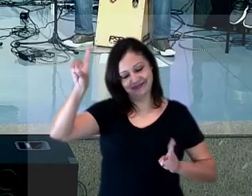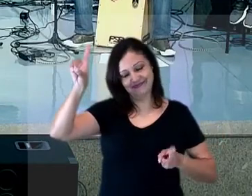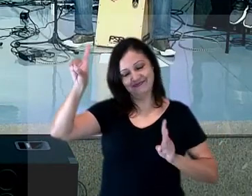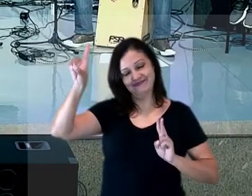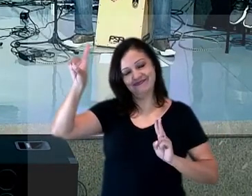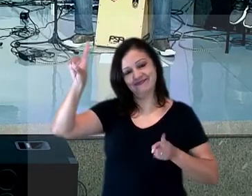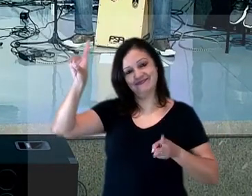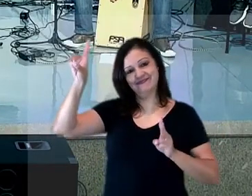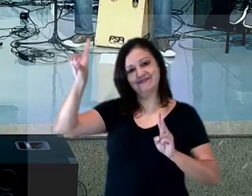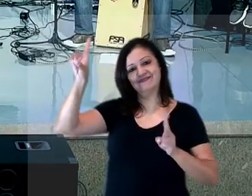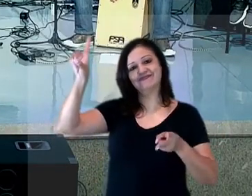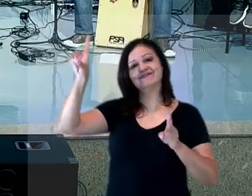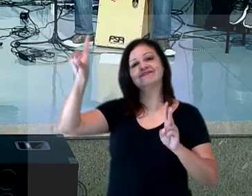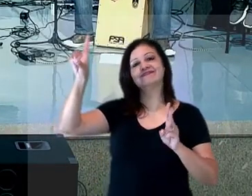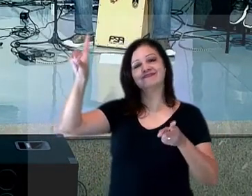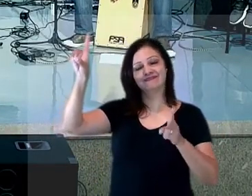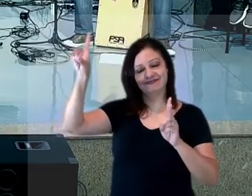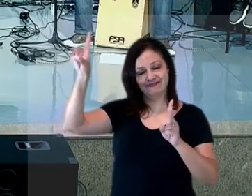sendo